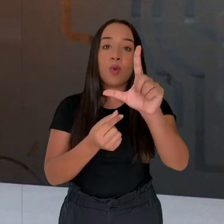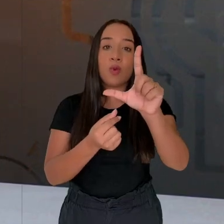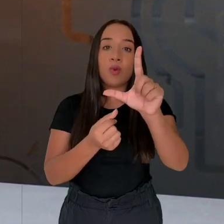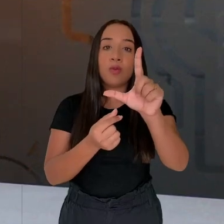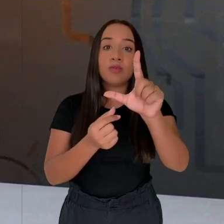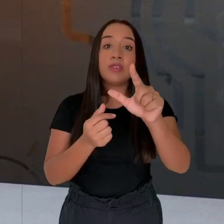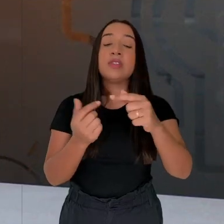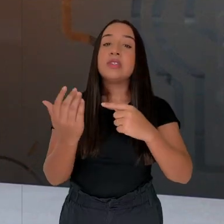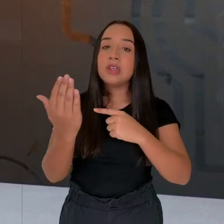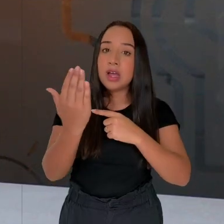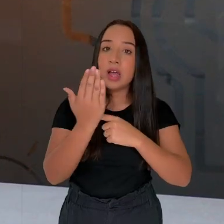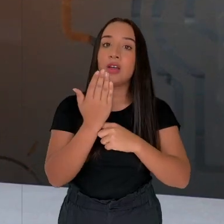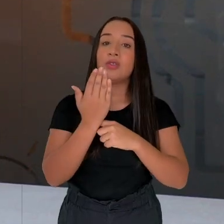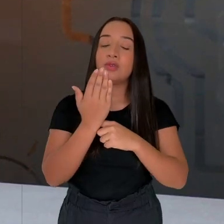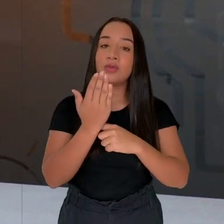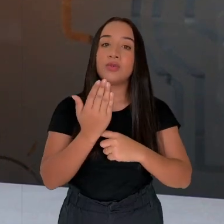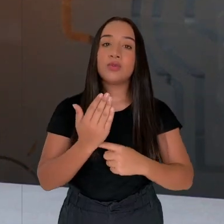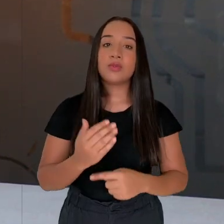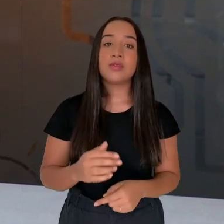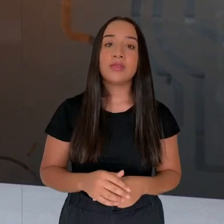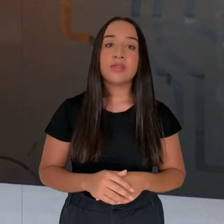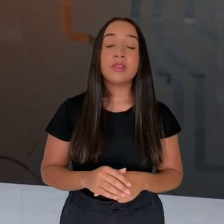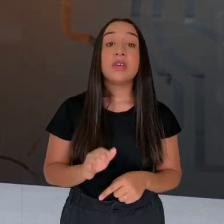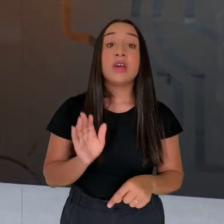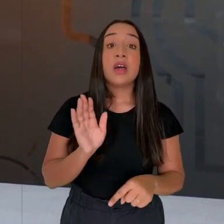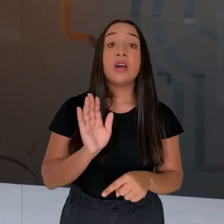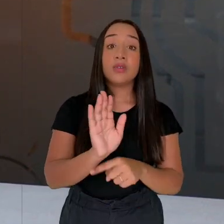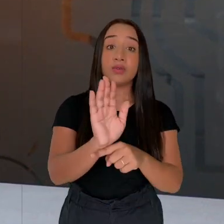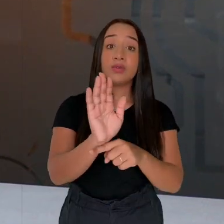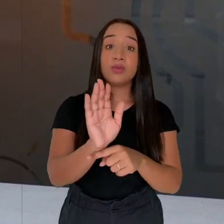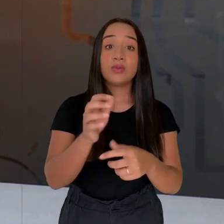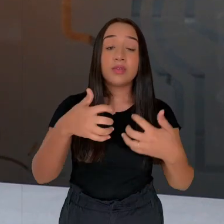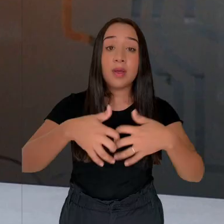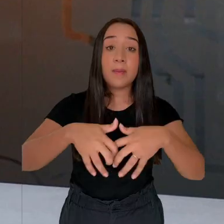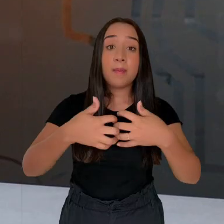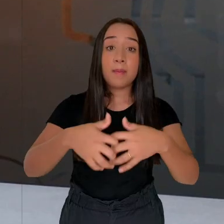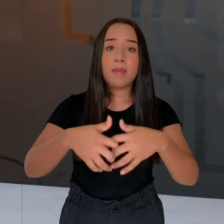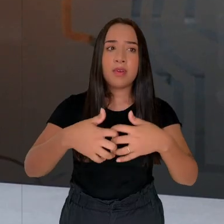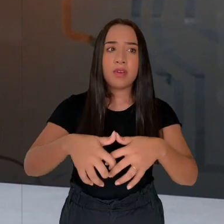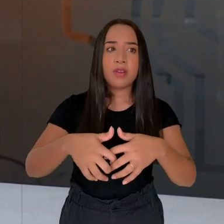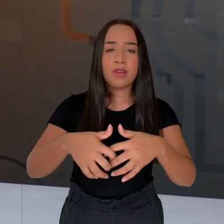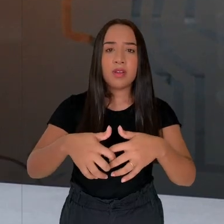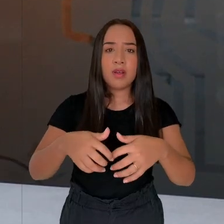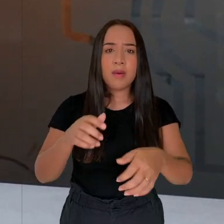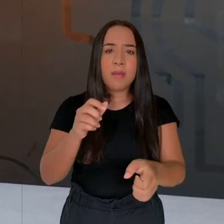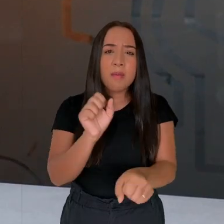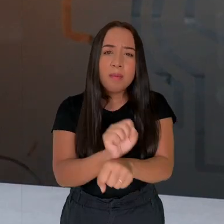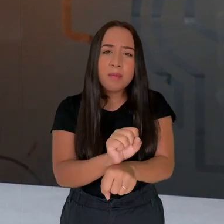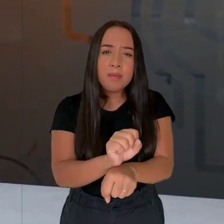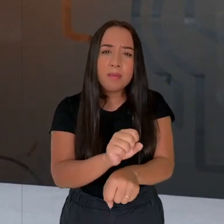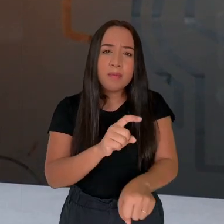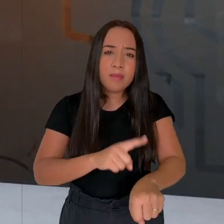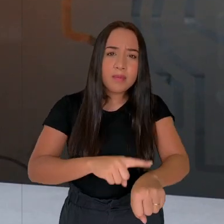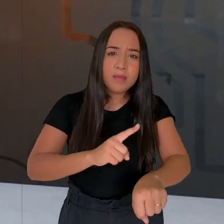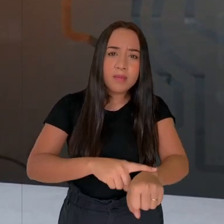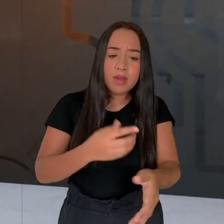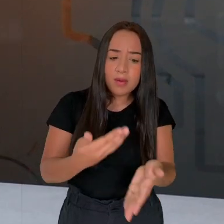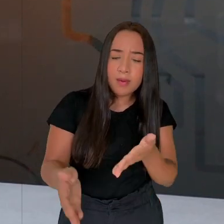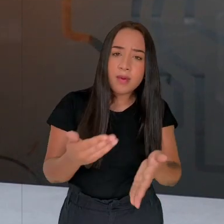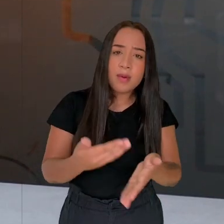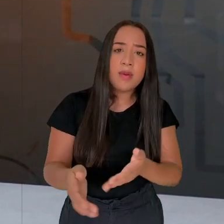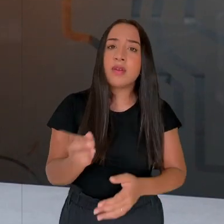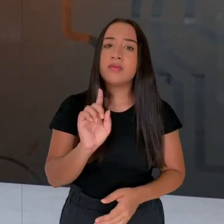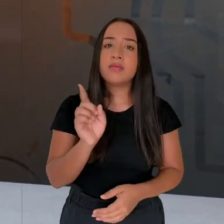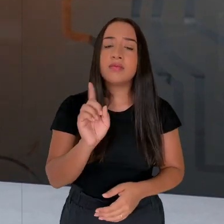a real necessidade. Identificamos isso, a gente traz o equipamento para a ADM, onde os técnicos e a